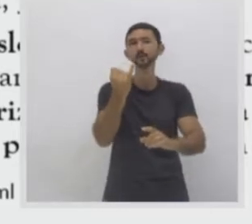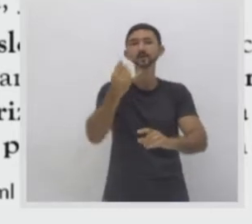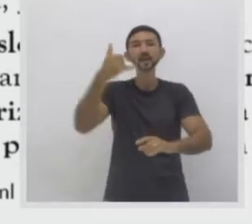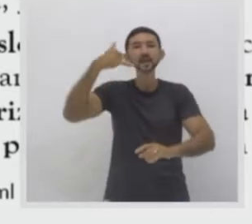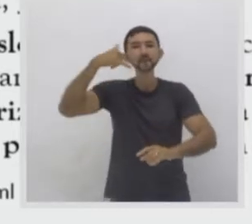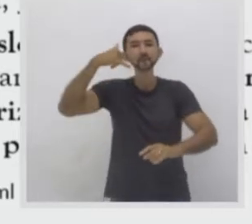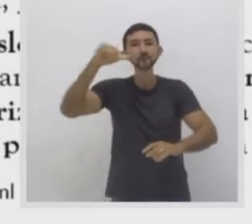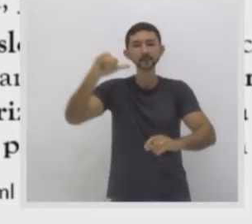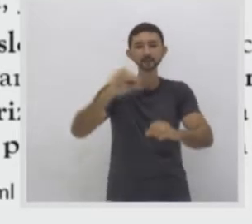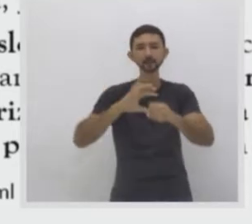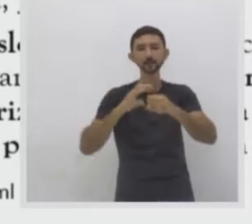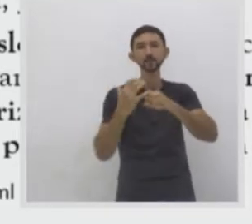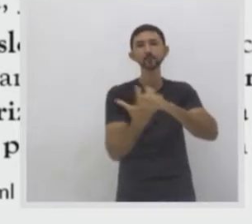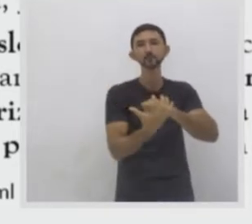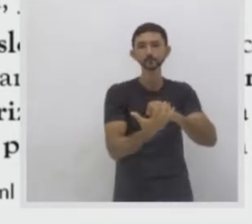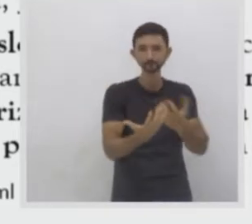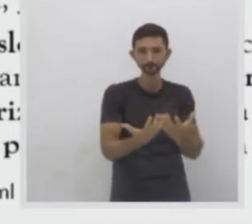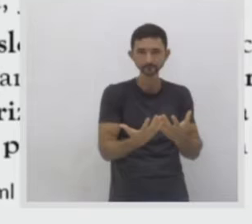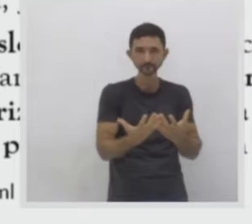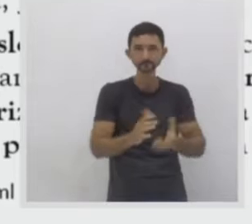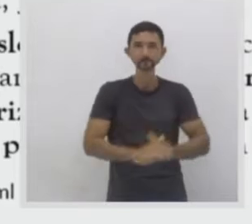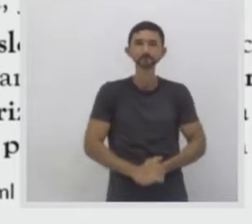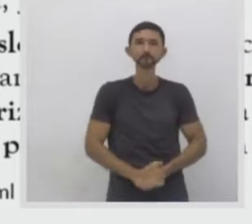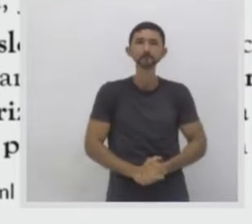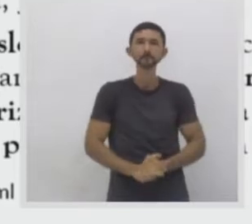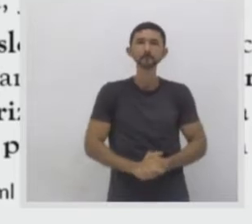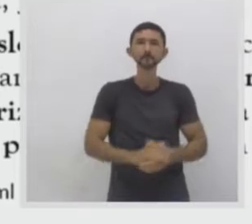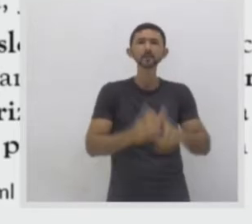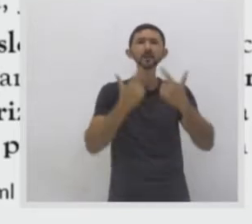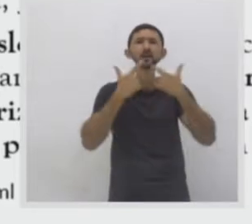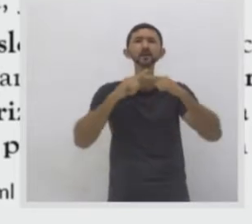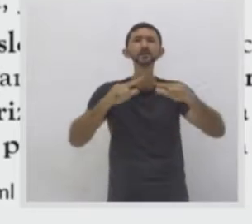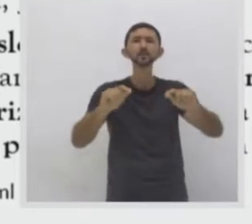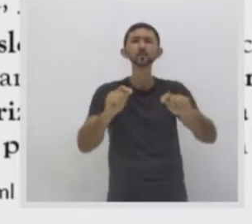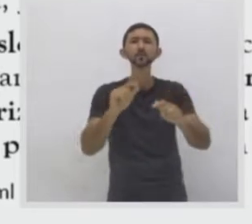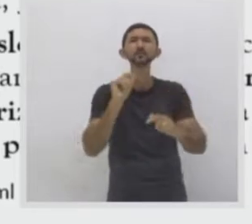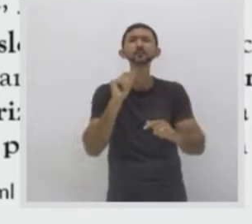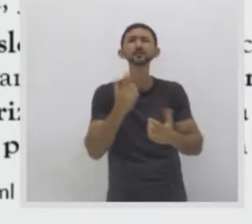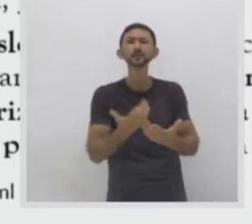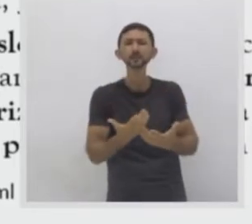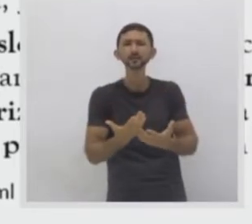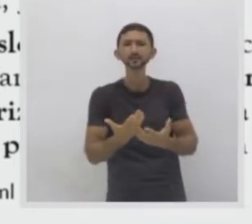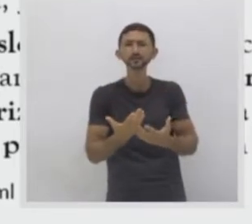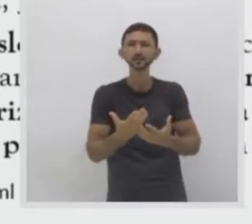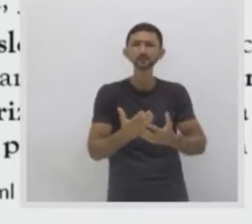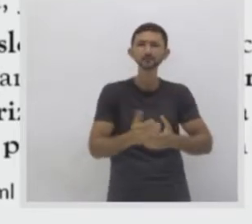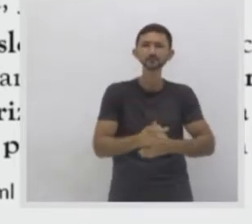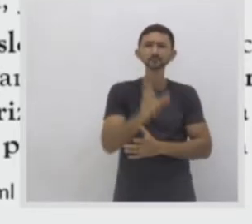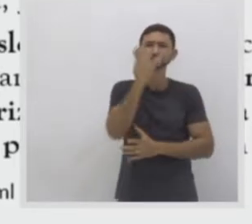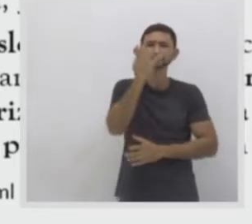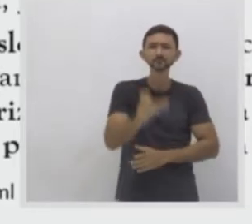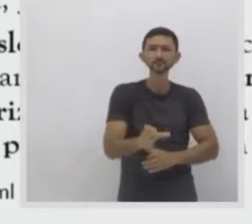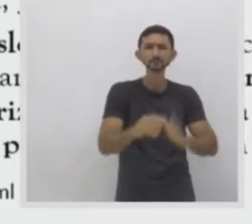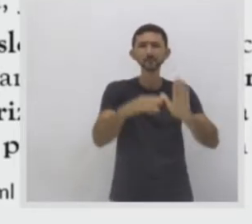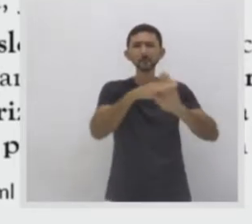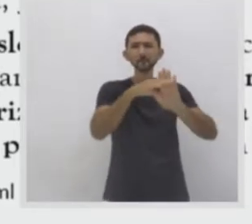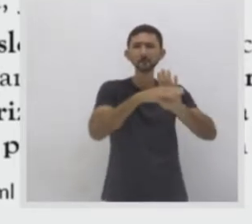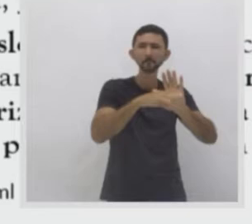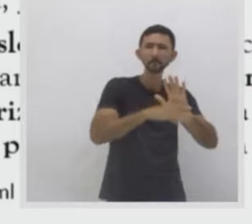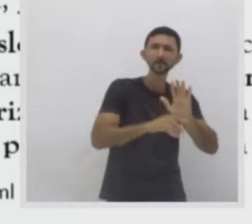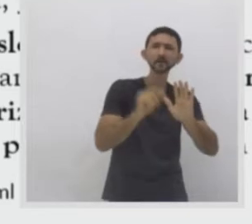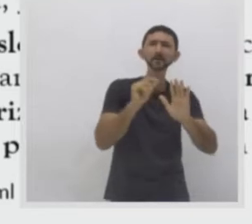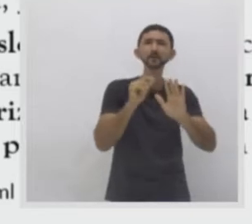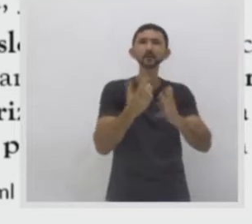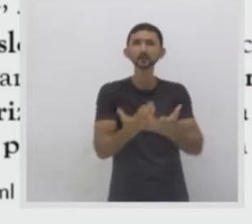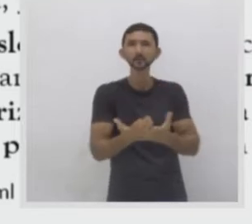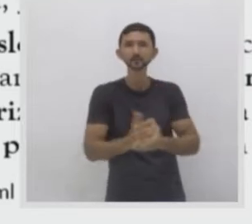no combate ao coronavírus. Que linguagem será utilizada? Formal, culta padrão, informal,